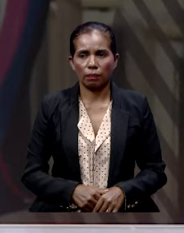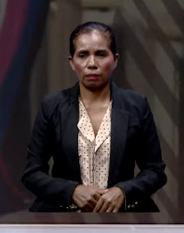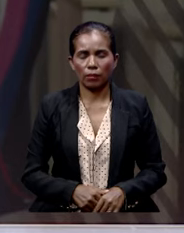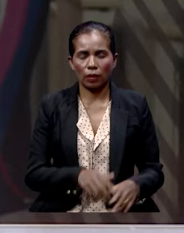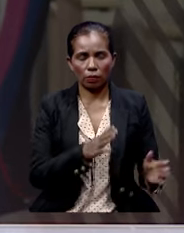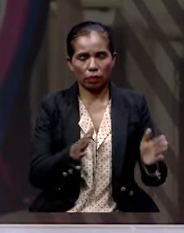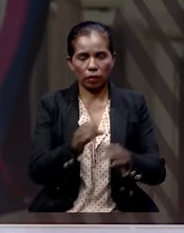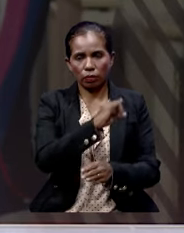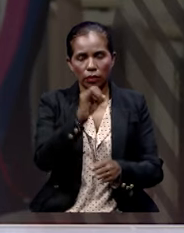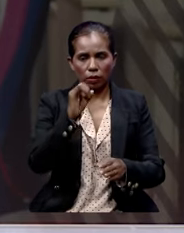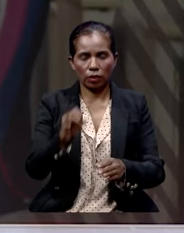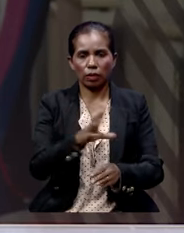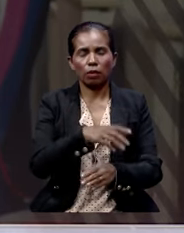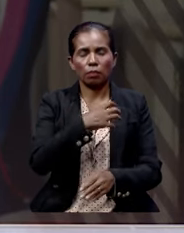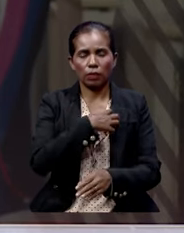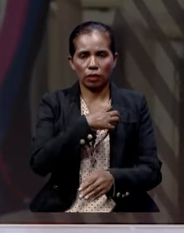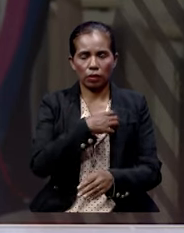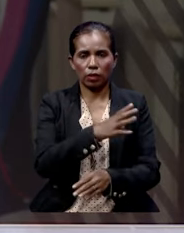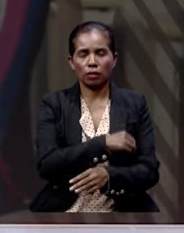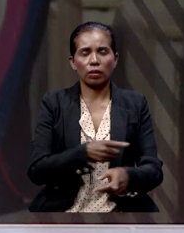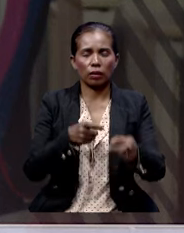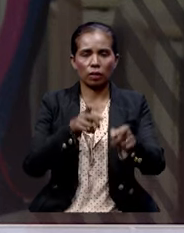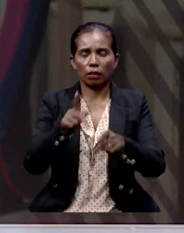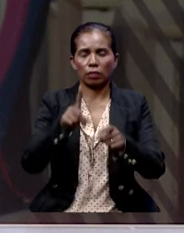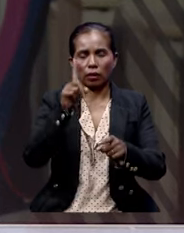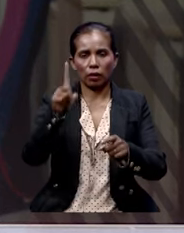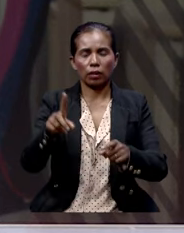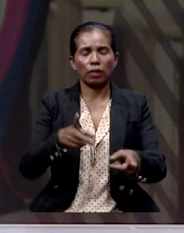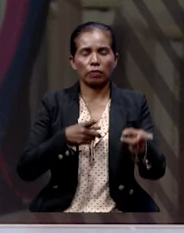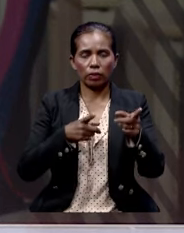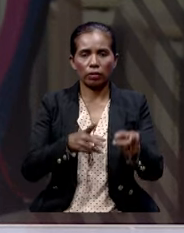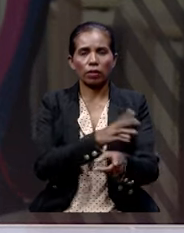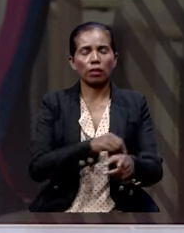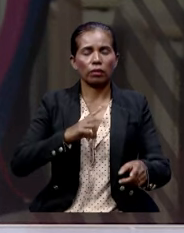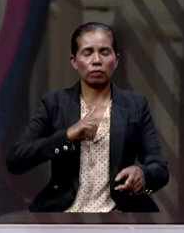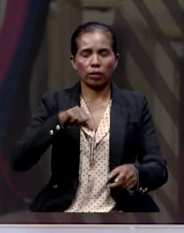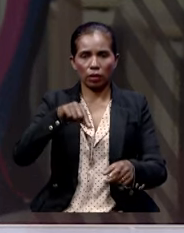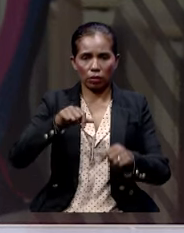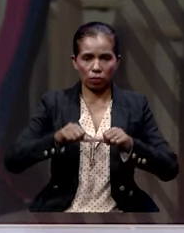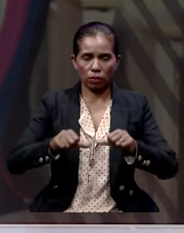Processo de investigação bok num penitele ne betiru cidadão Ida Iavikeke continua lá.